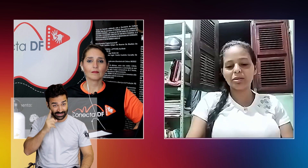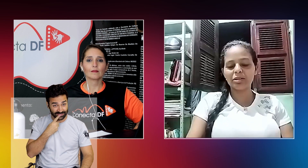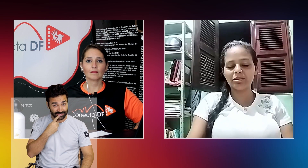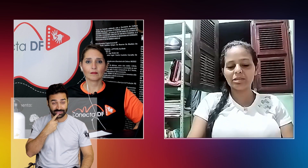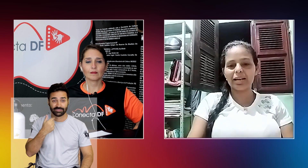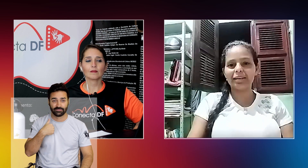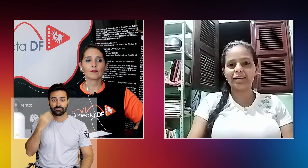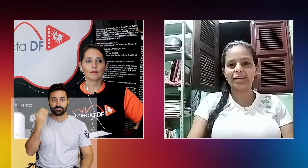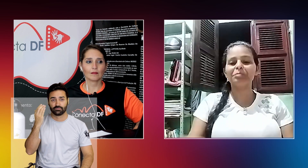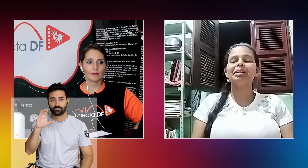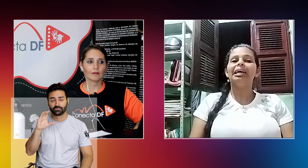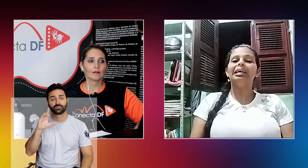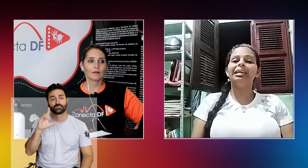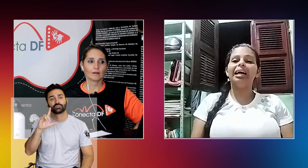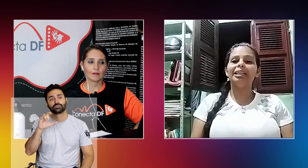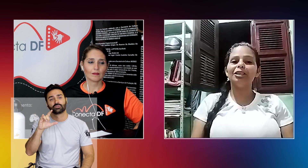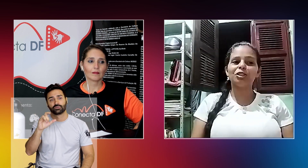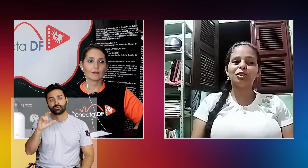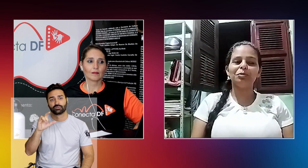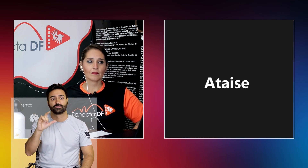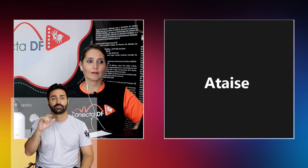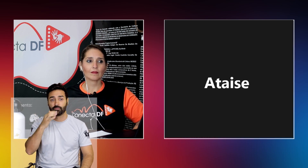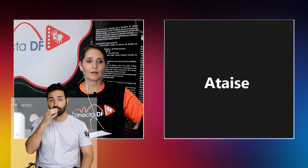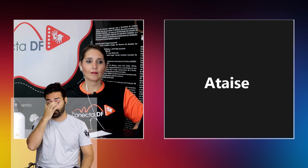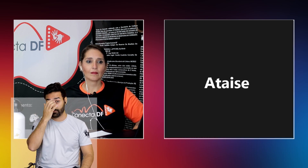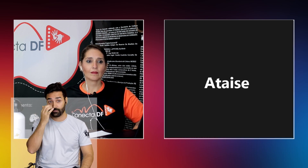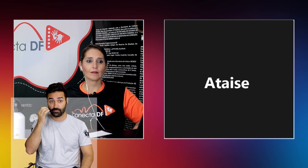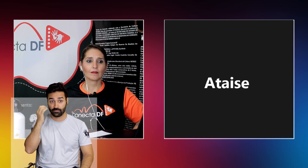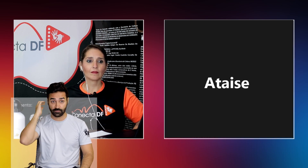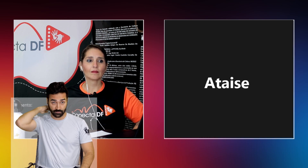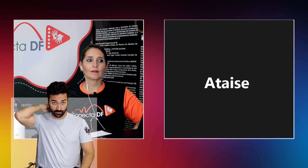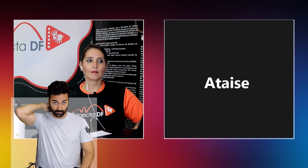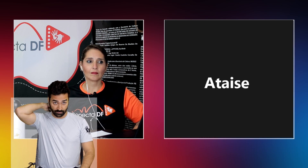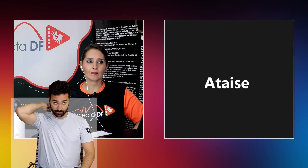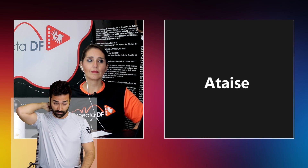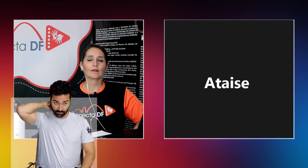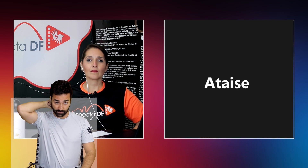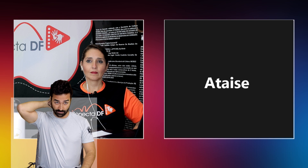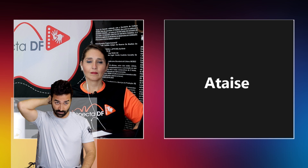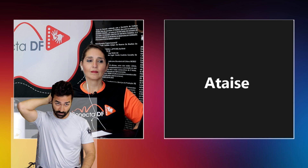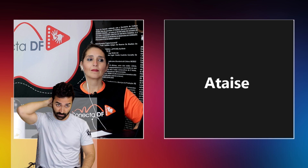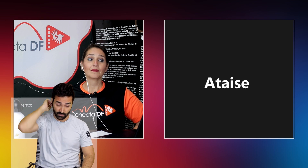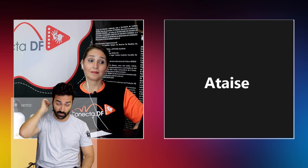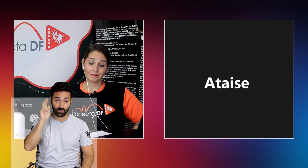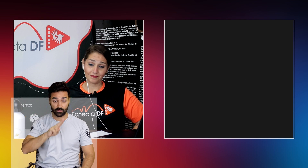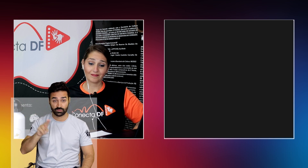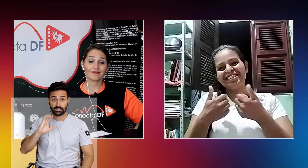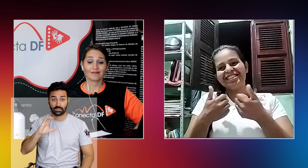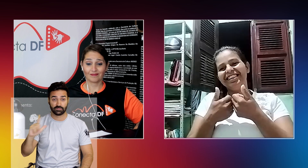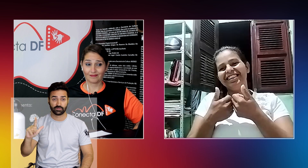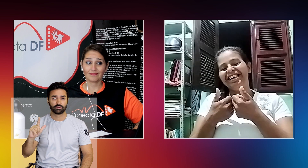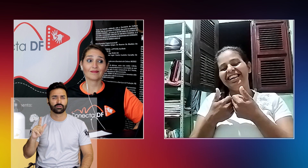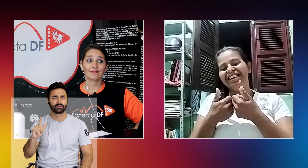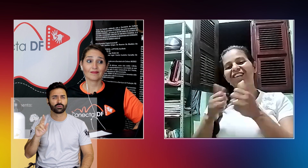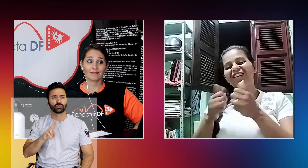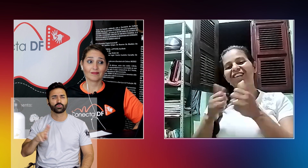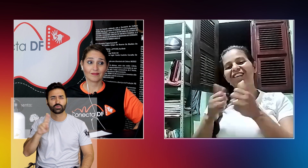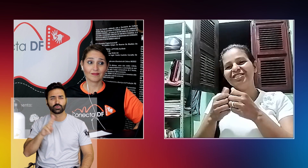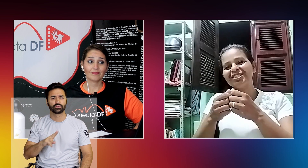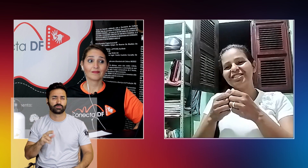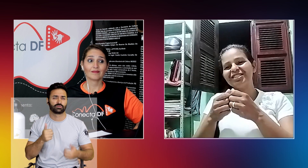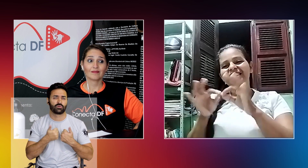stories do Instagram. E aí eu tive um classificador. Eu fiz assim,